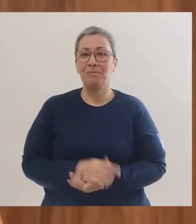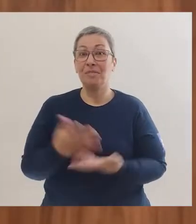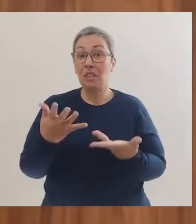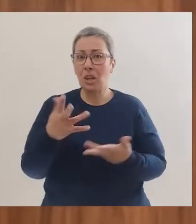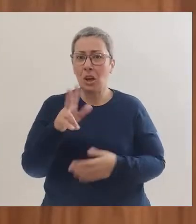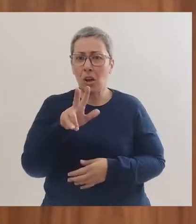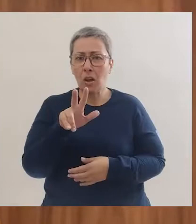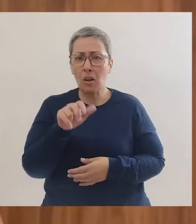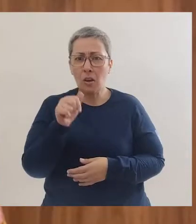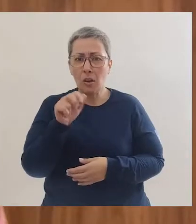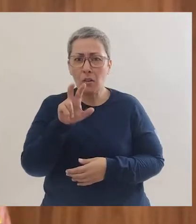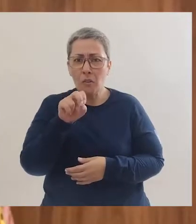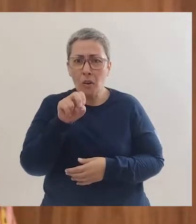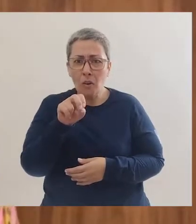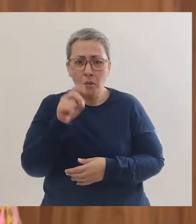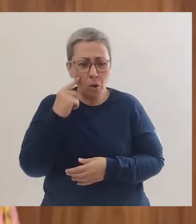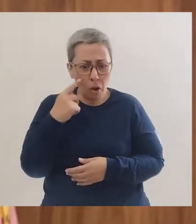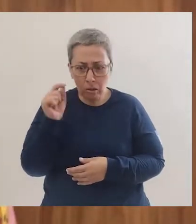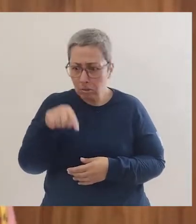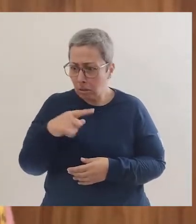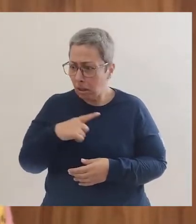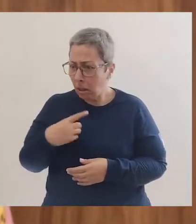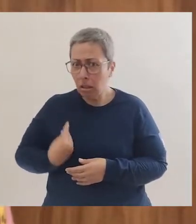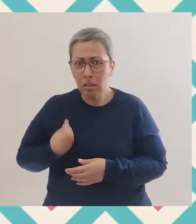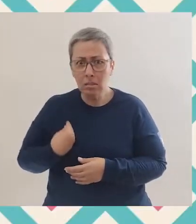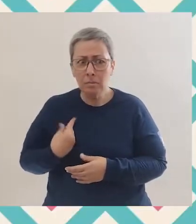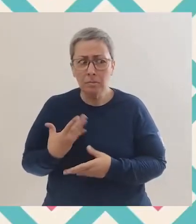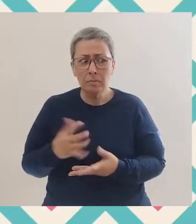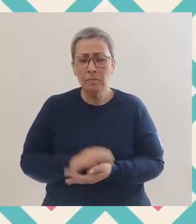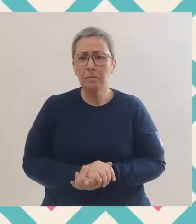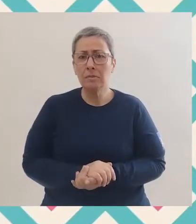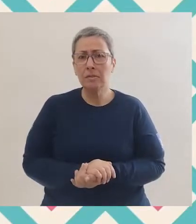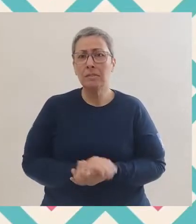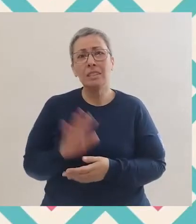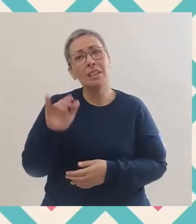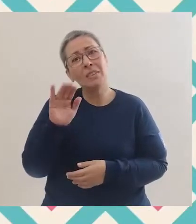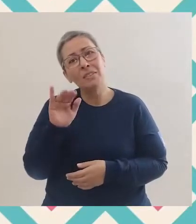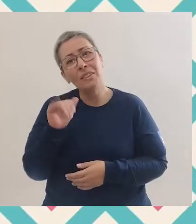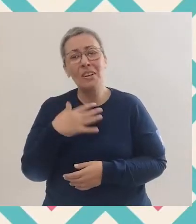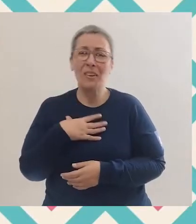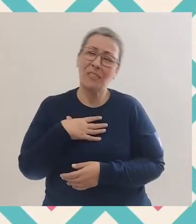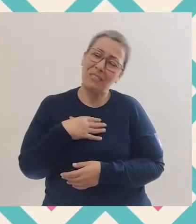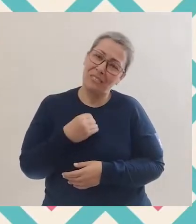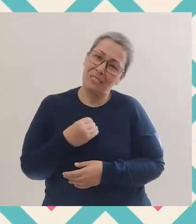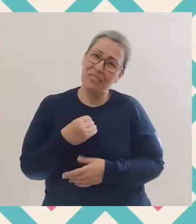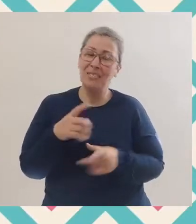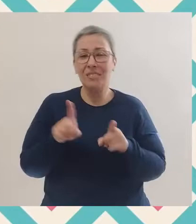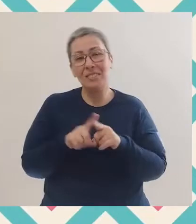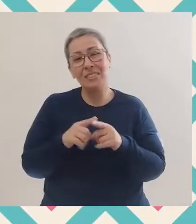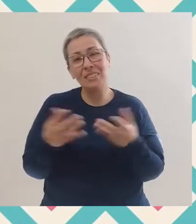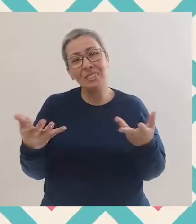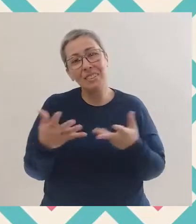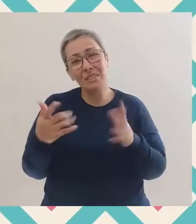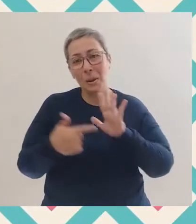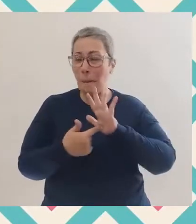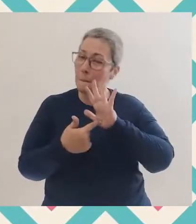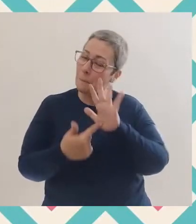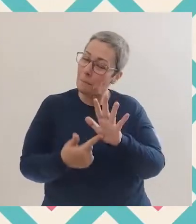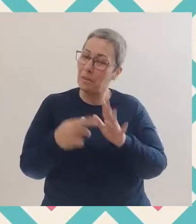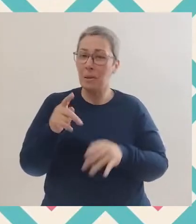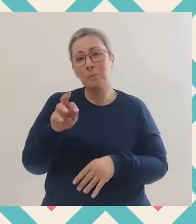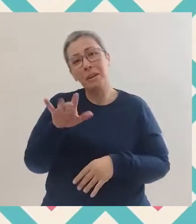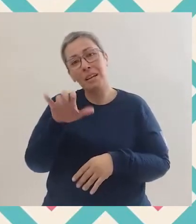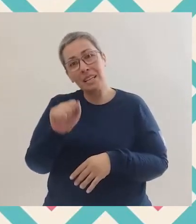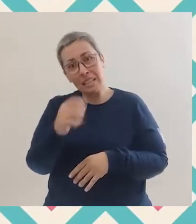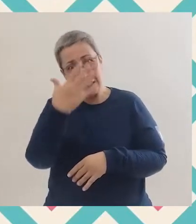Vó, o que a senhora está fazendo aqui? Opa, linda minha filha, eu tô aqui para apresentar a minha